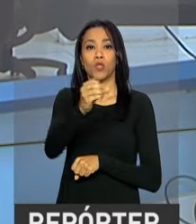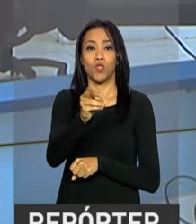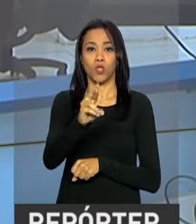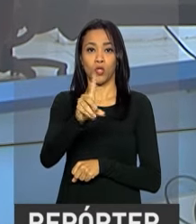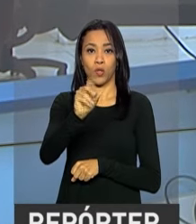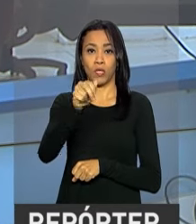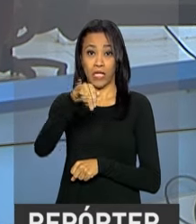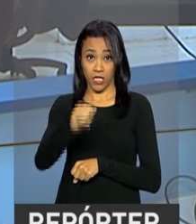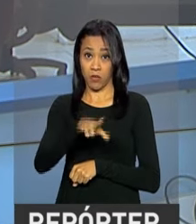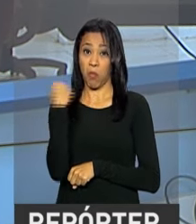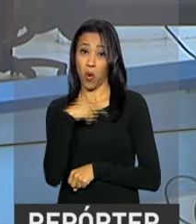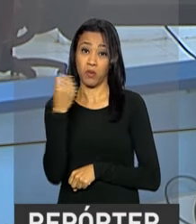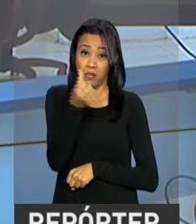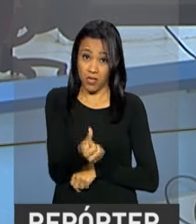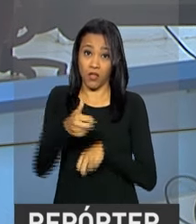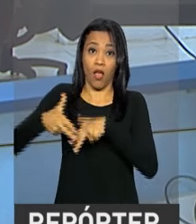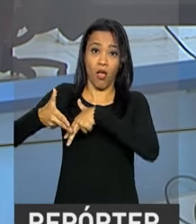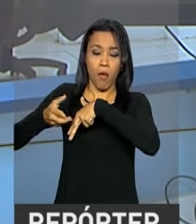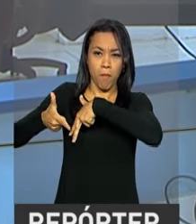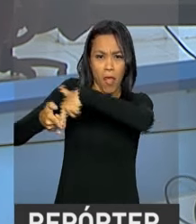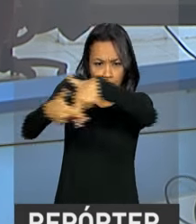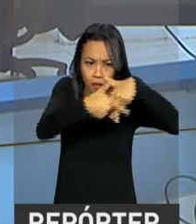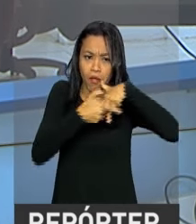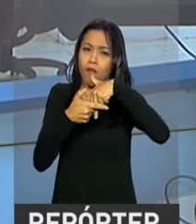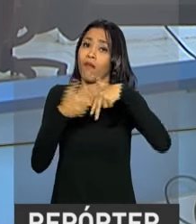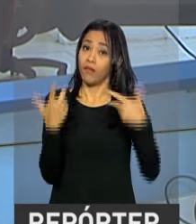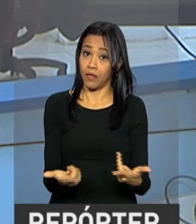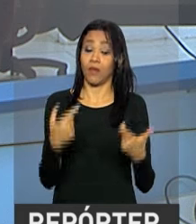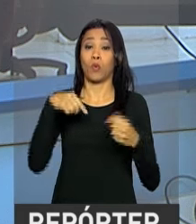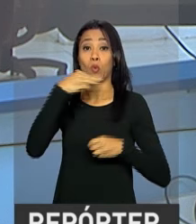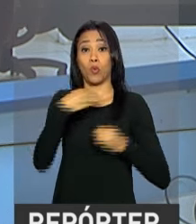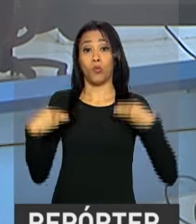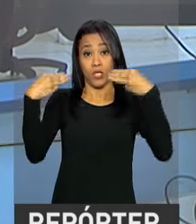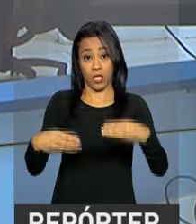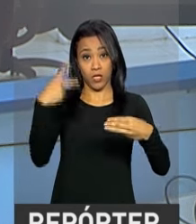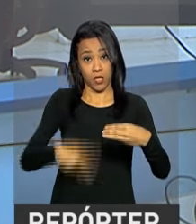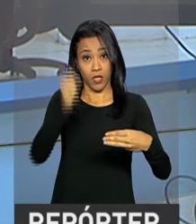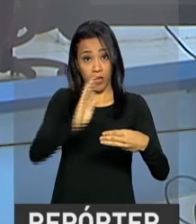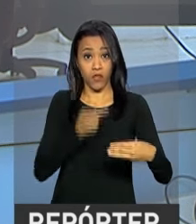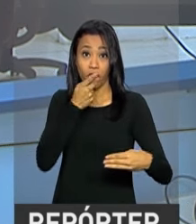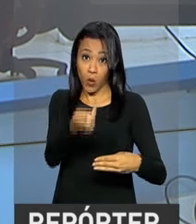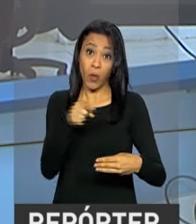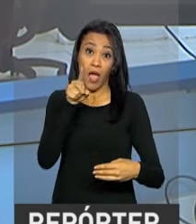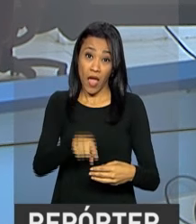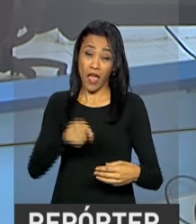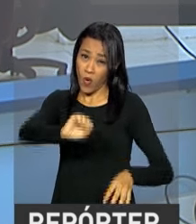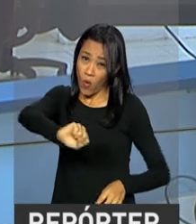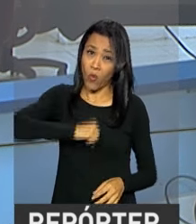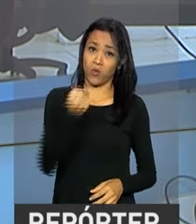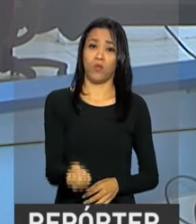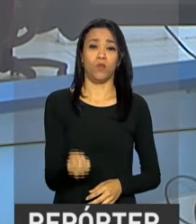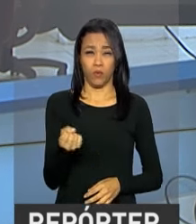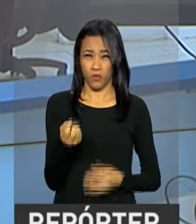menos seis mortos e 15 feridos em nota o ministério das relações exteriores afirma que o atentado é ainda mais odioso